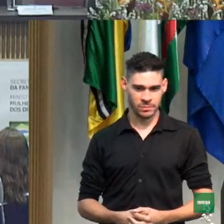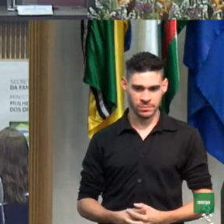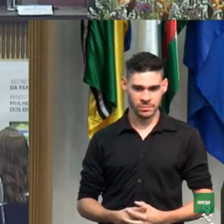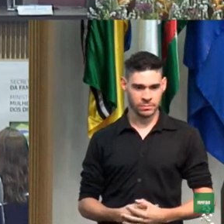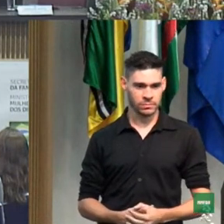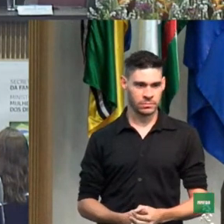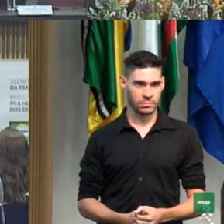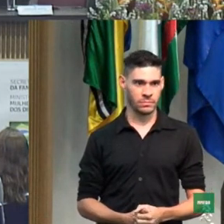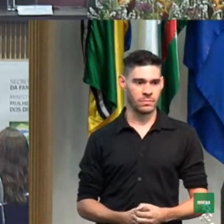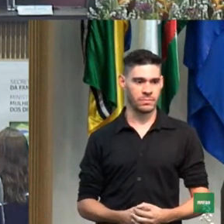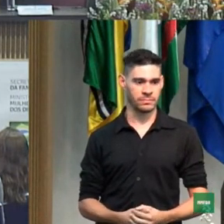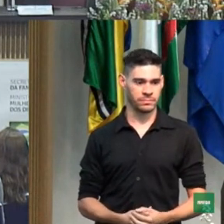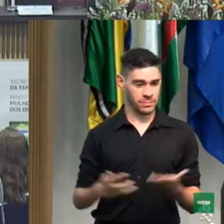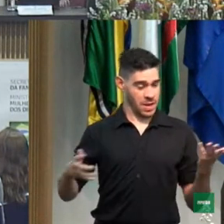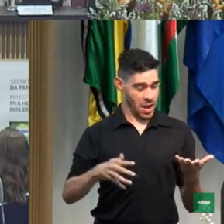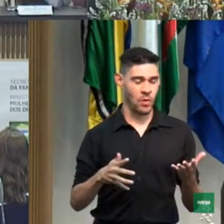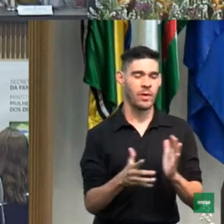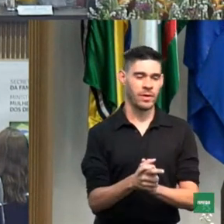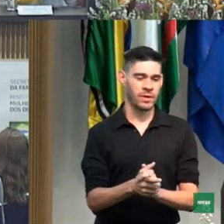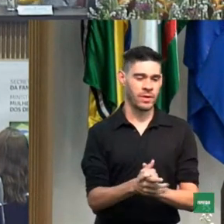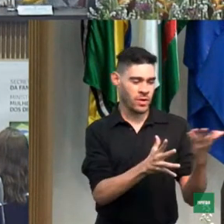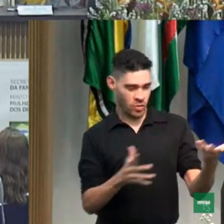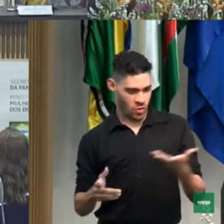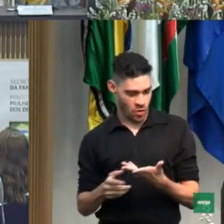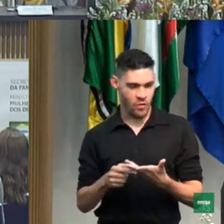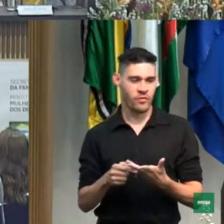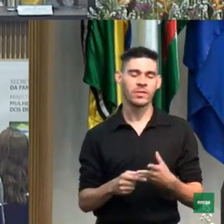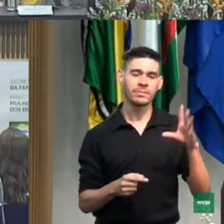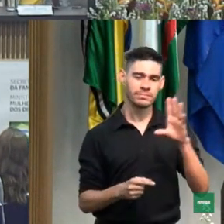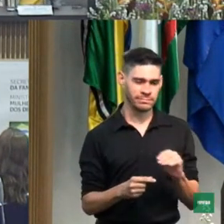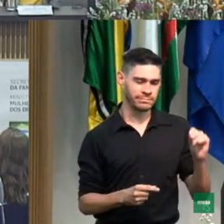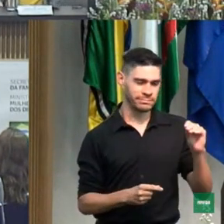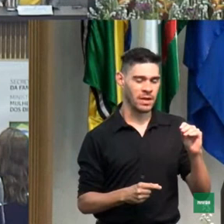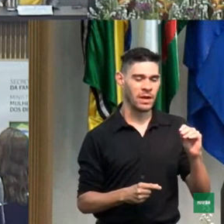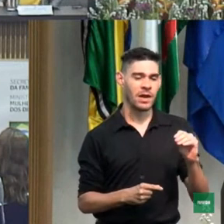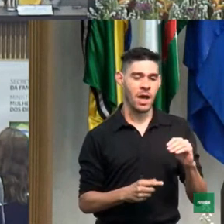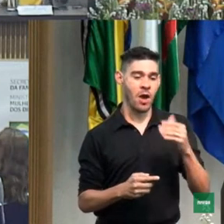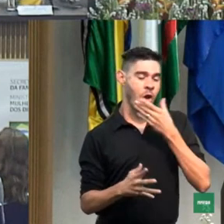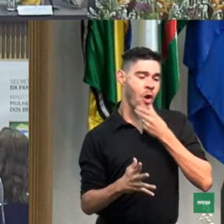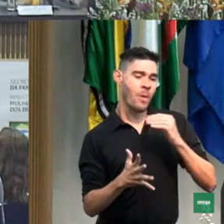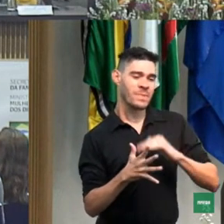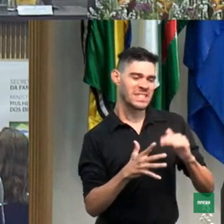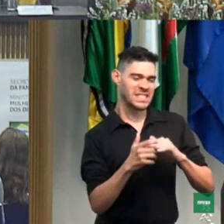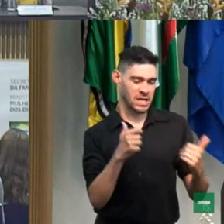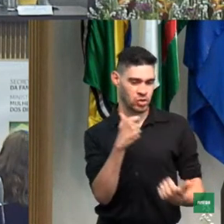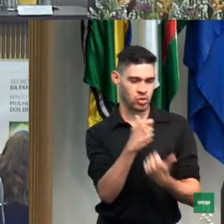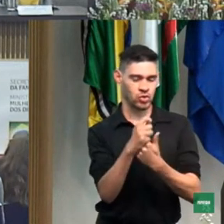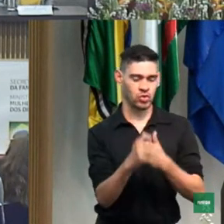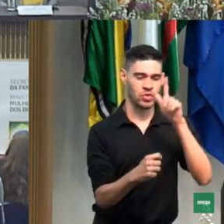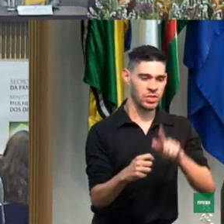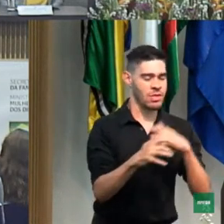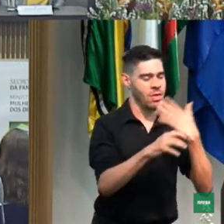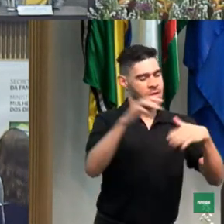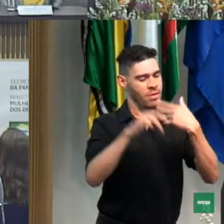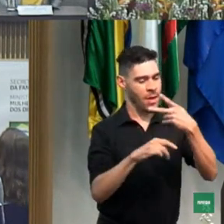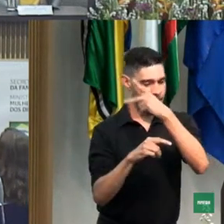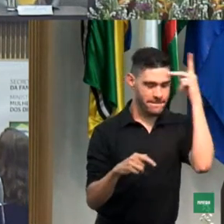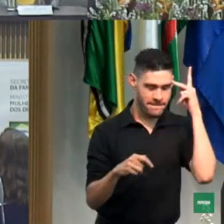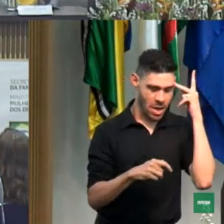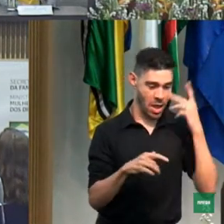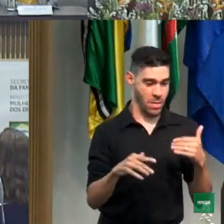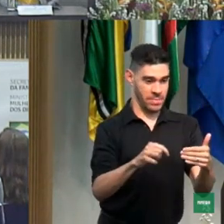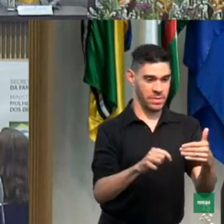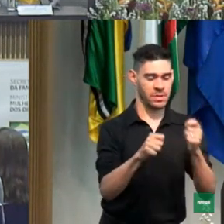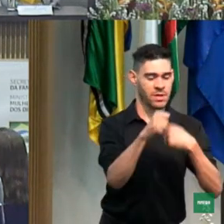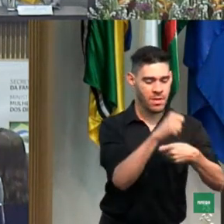Neste momento, convidamos a fazer uso da palavra o secretário adjunto de Gestão e Desempenho de Pessoal do Ministério da Economia,